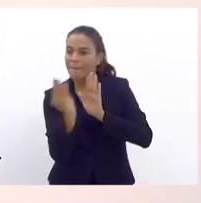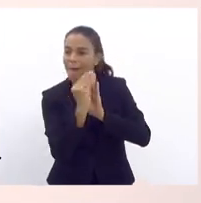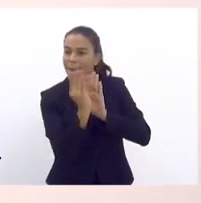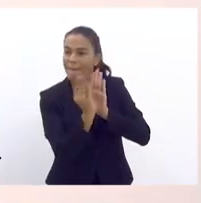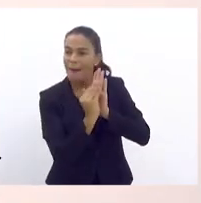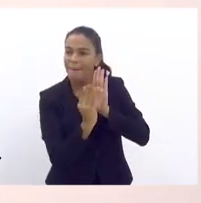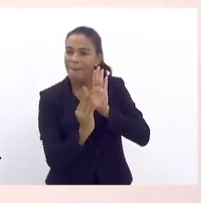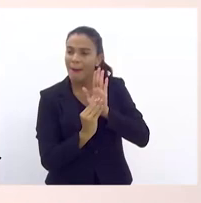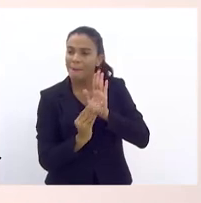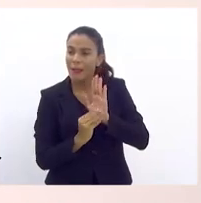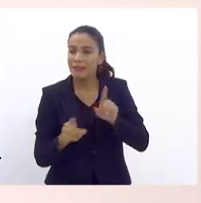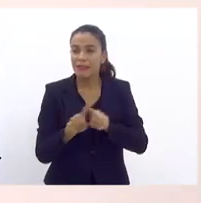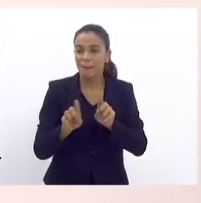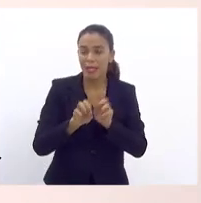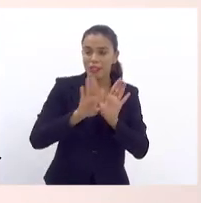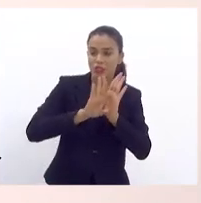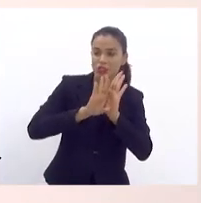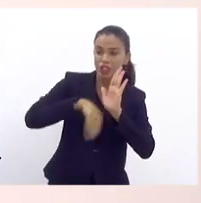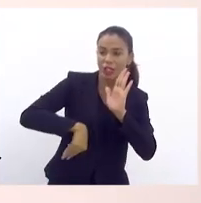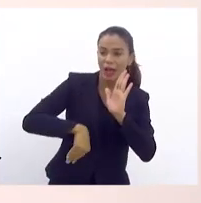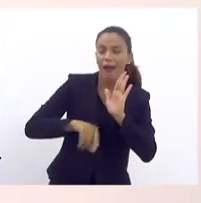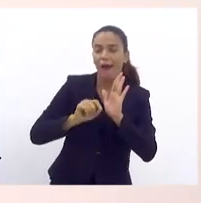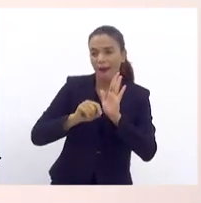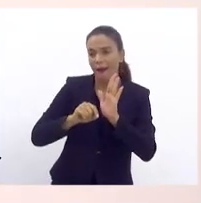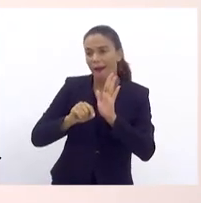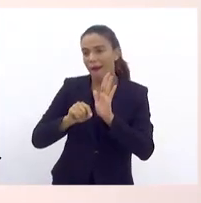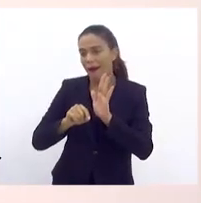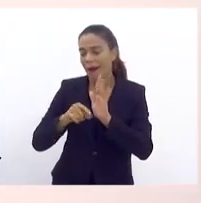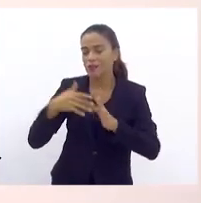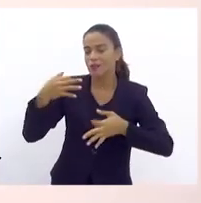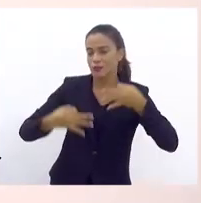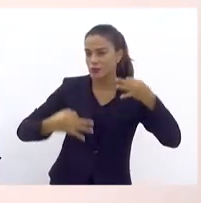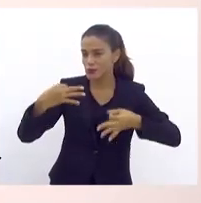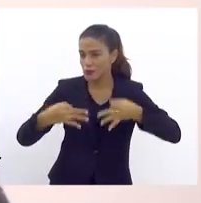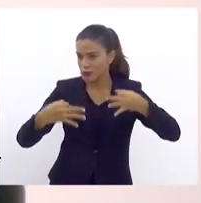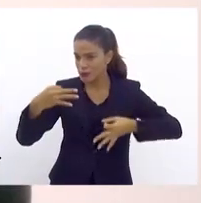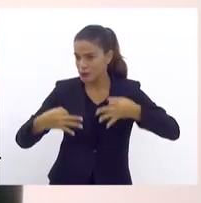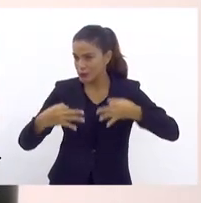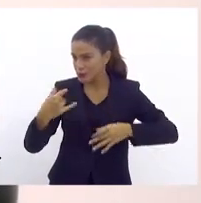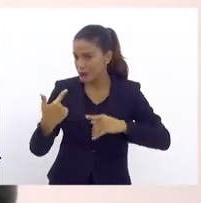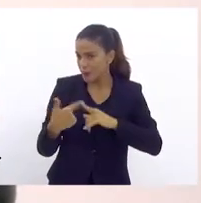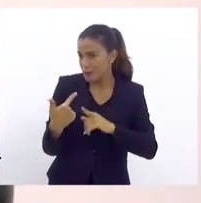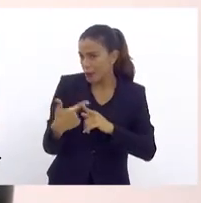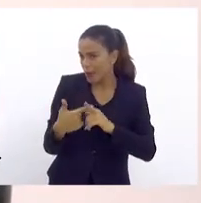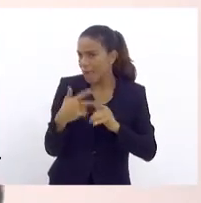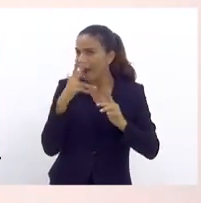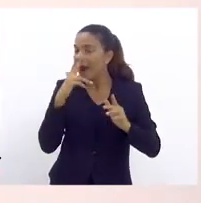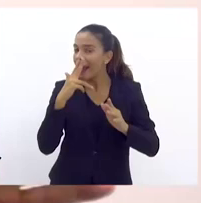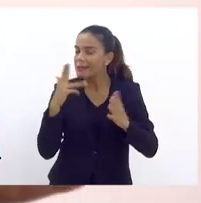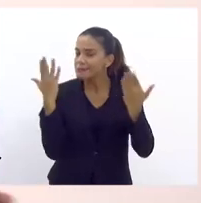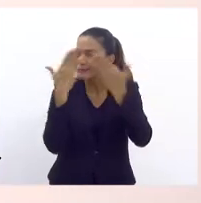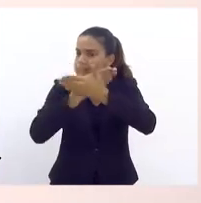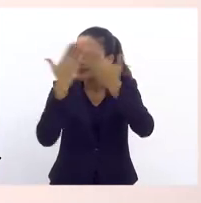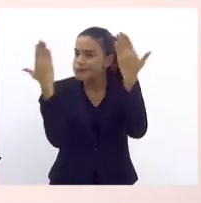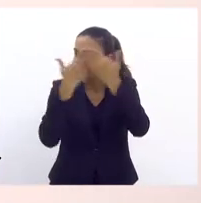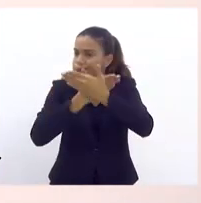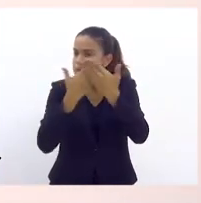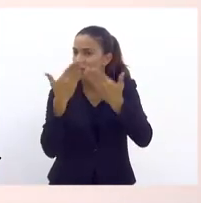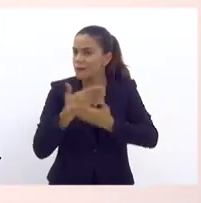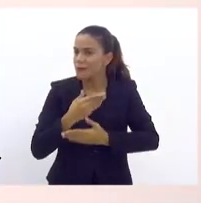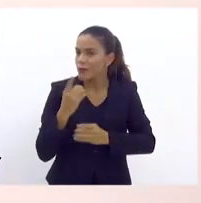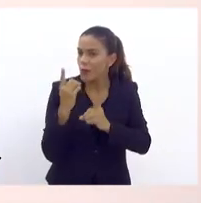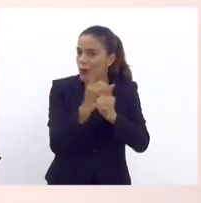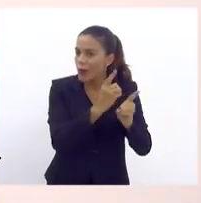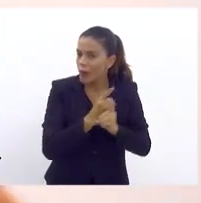tirar esse segmento do Limbo é jurídico né vamos dizer assim que eles estão num Limbo jurídico pegando carona na hora aqui